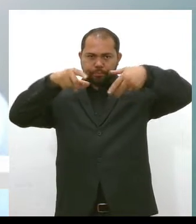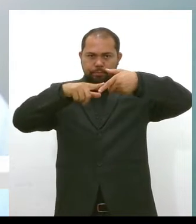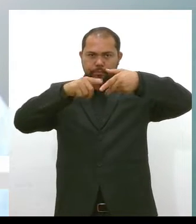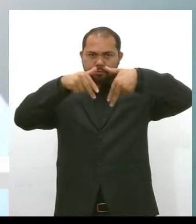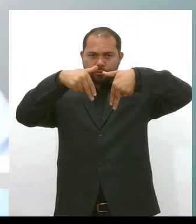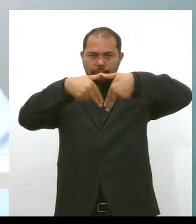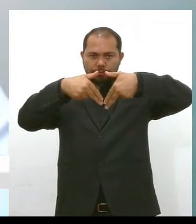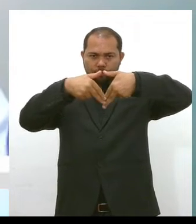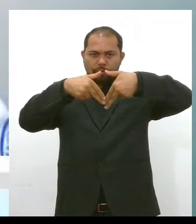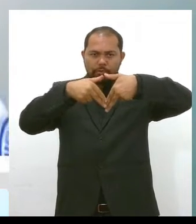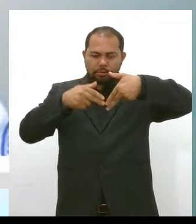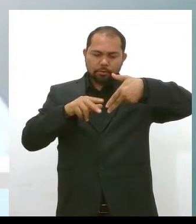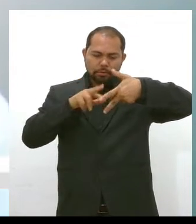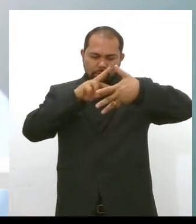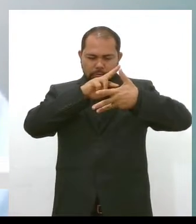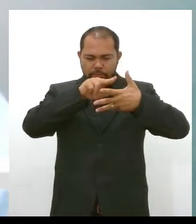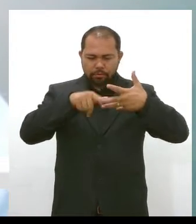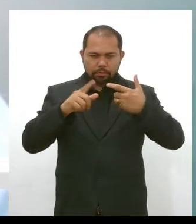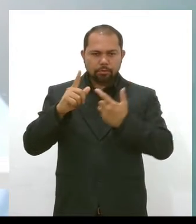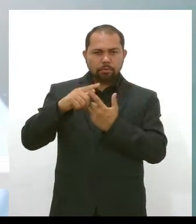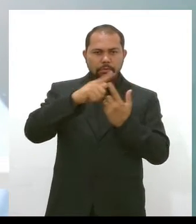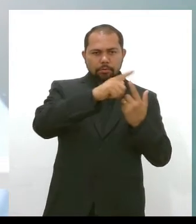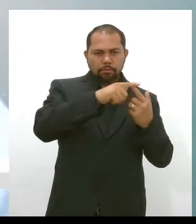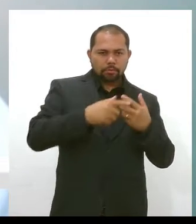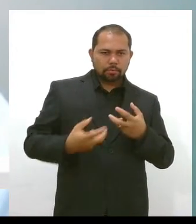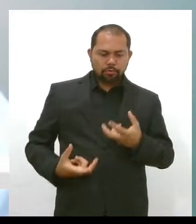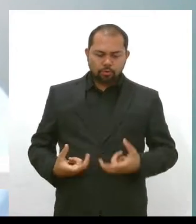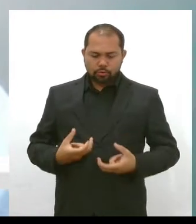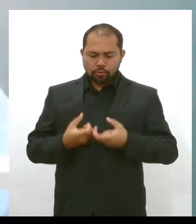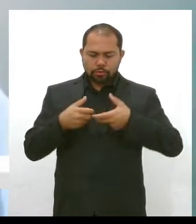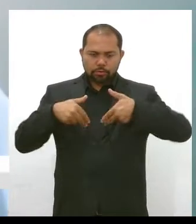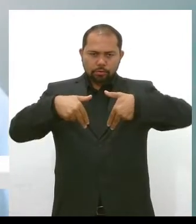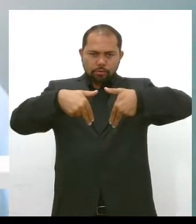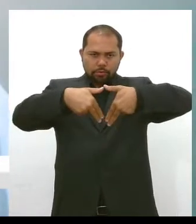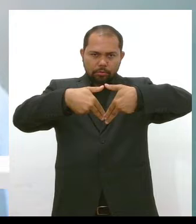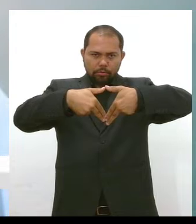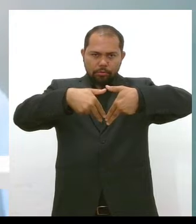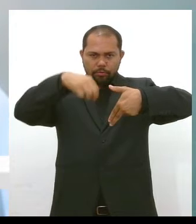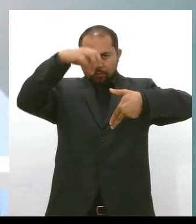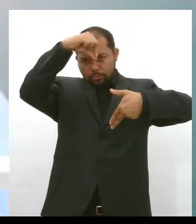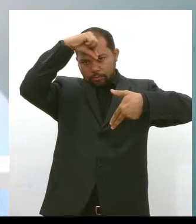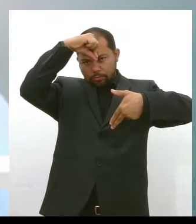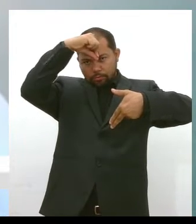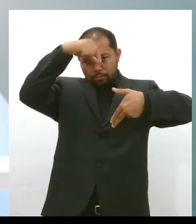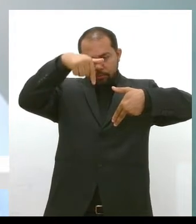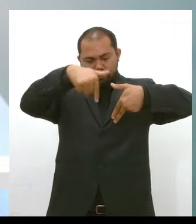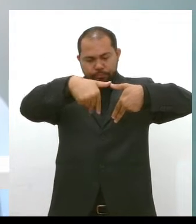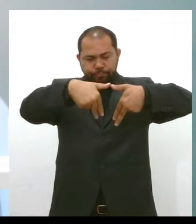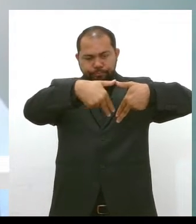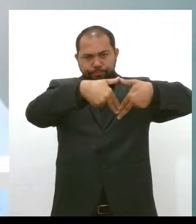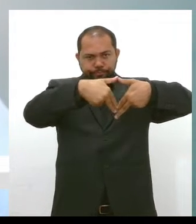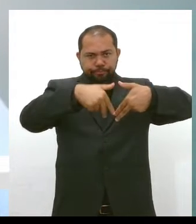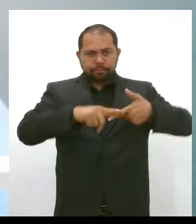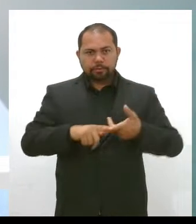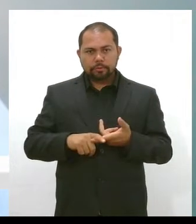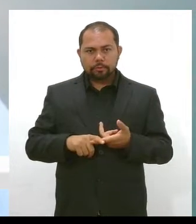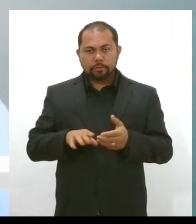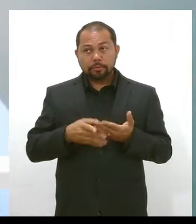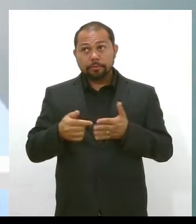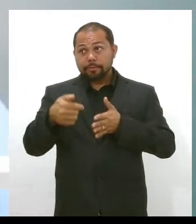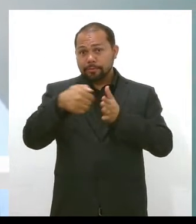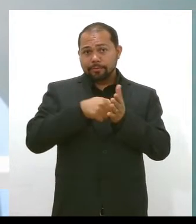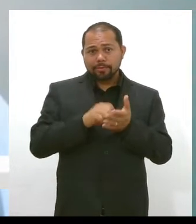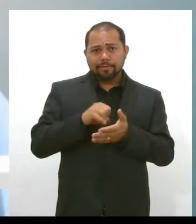essa parte de câncer de trato genital inferior. Então, quando você me pergunta assim, se uma paciente chega lá